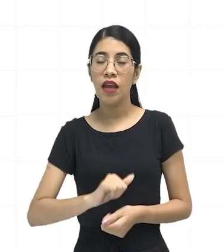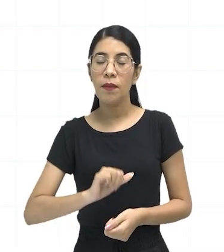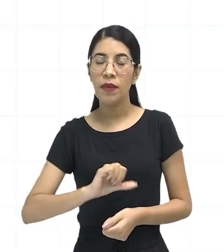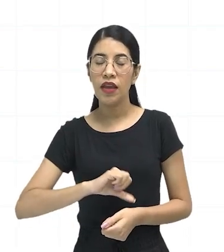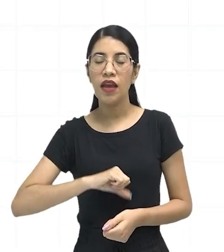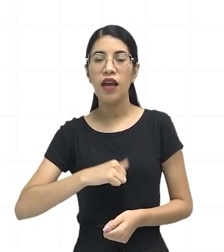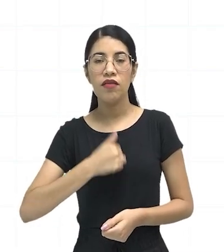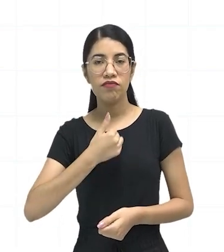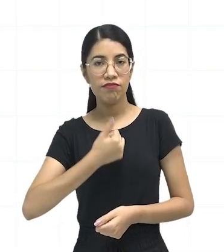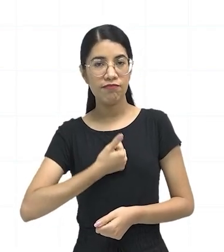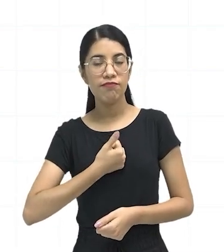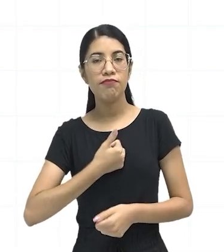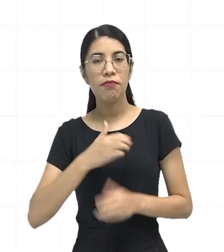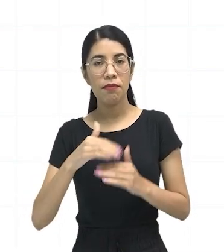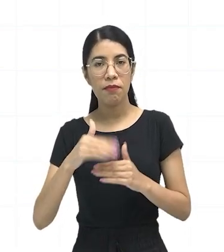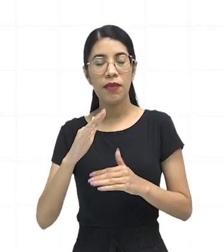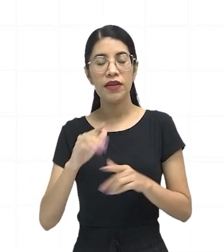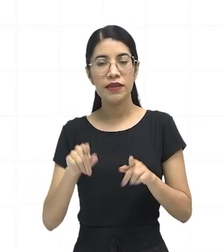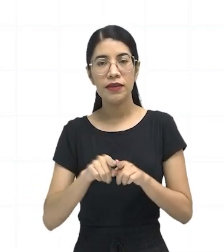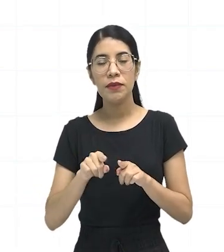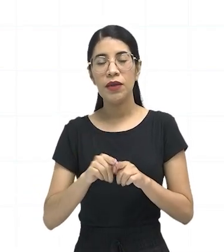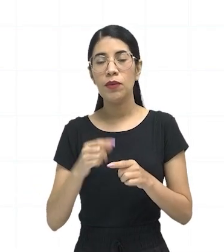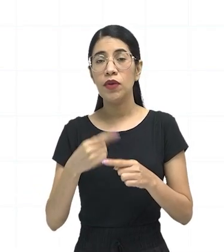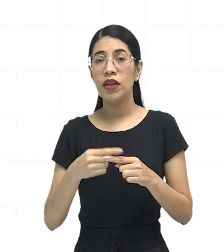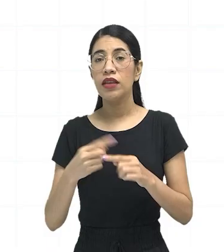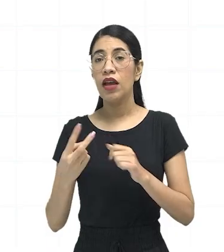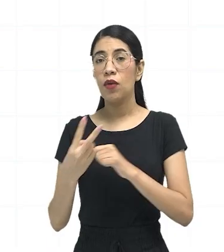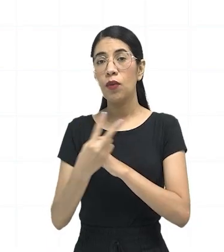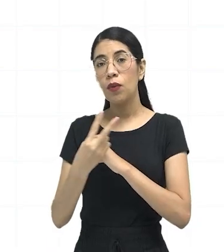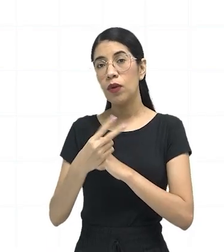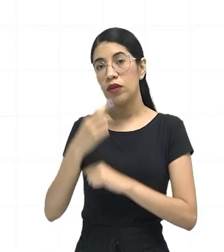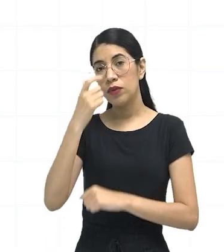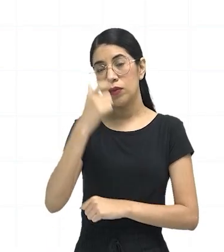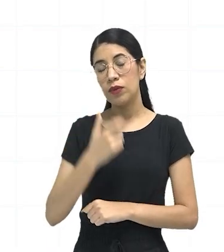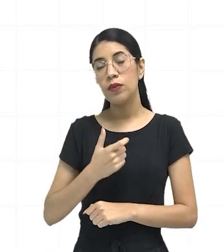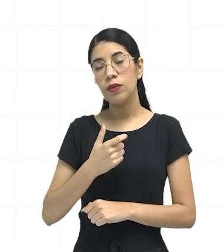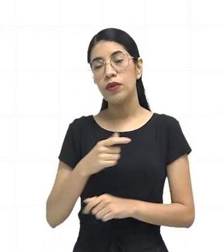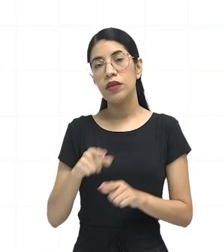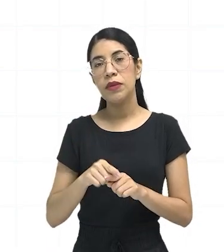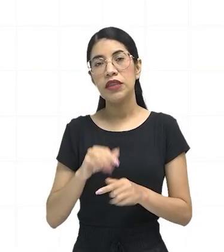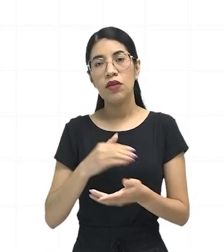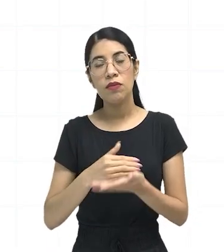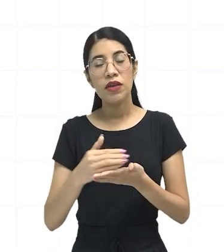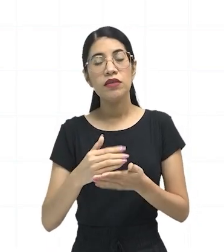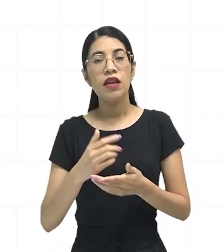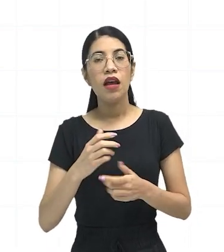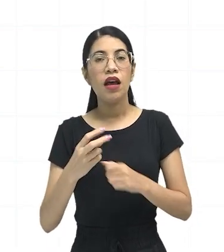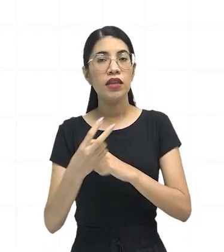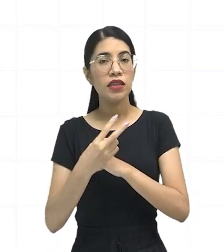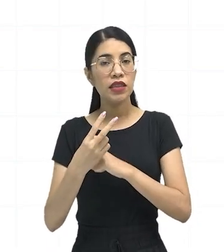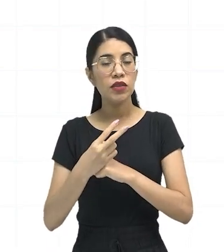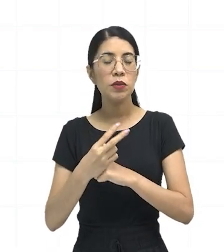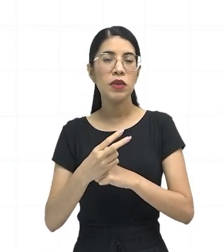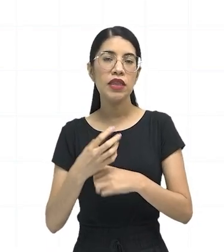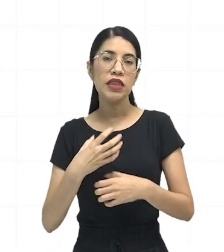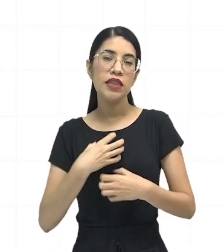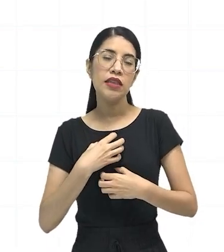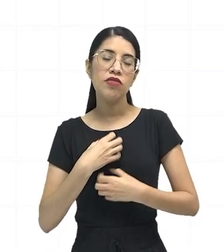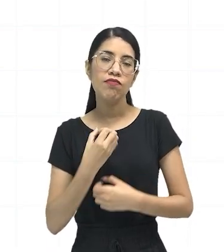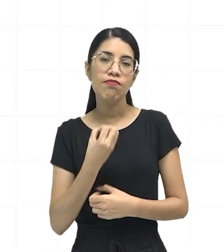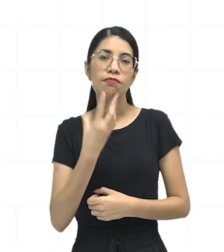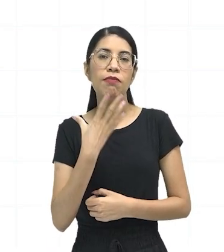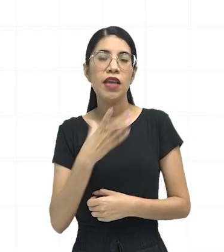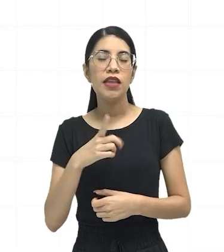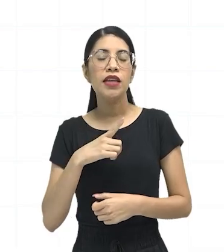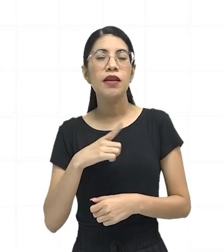autoestima fica elevadíssima. Por quê? Porque você está cuidando do seu corpo. Quando a gente passa a cuidar do nosso corpo, a gente se sente melhor,